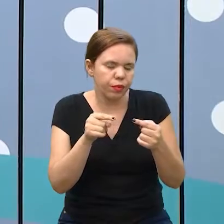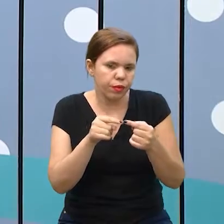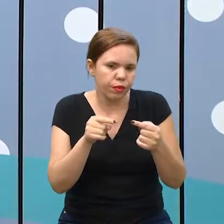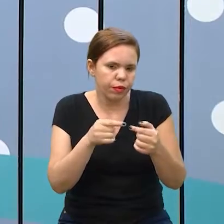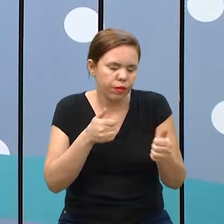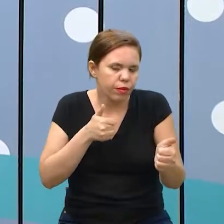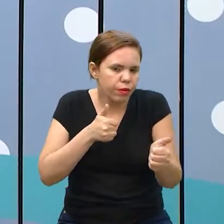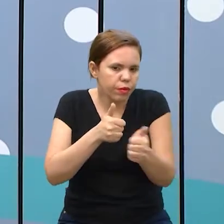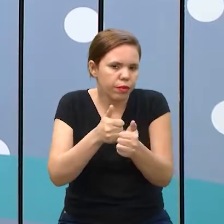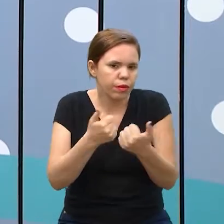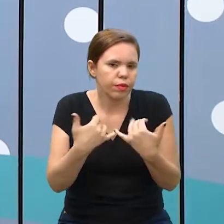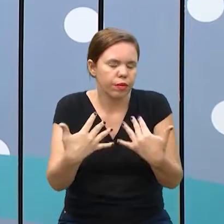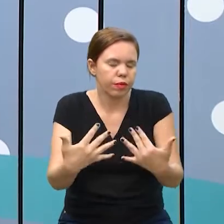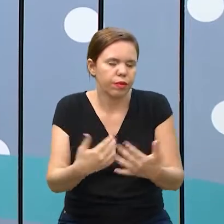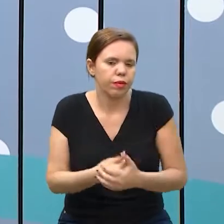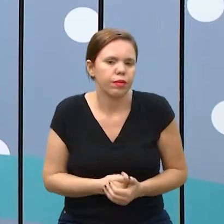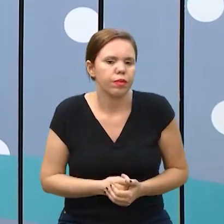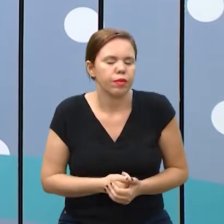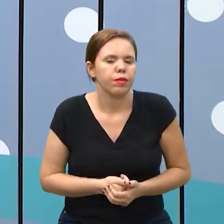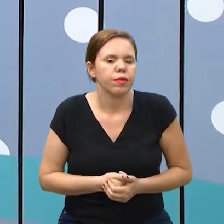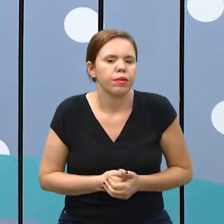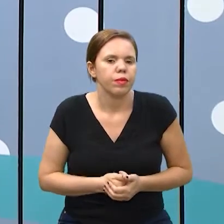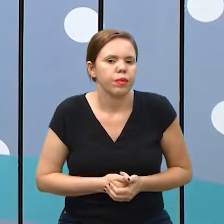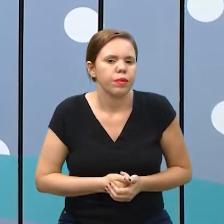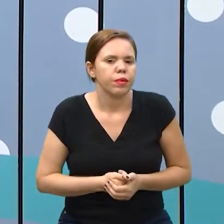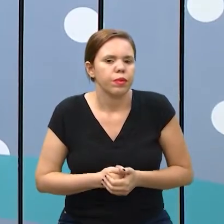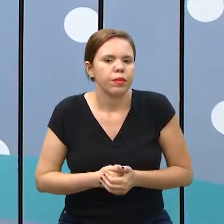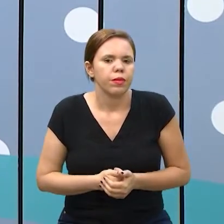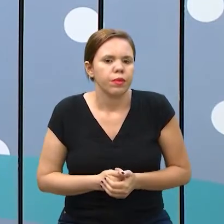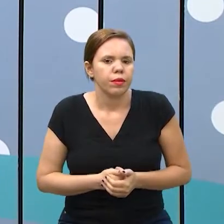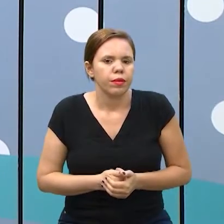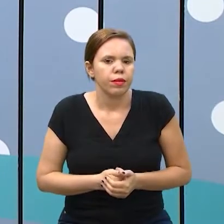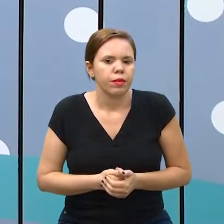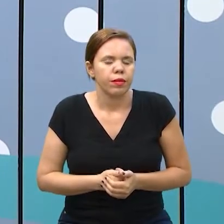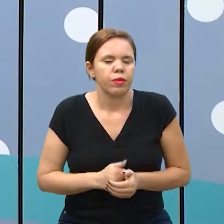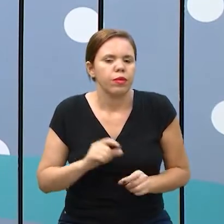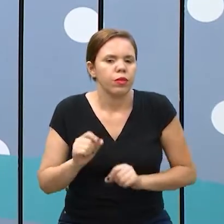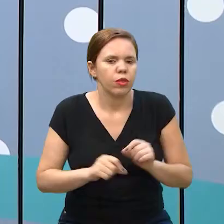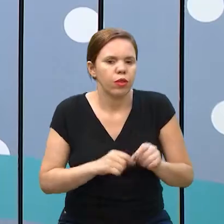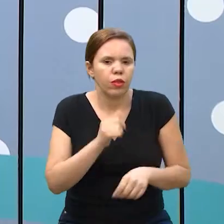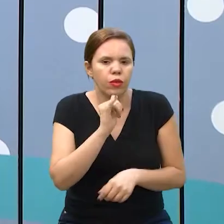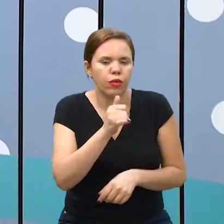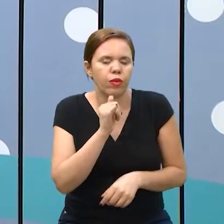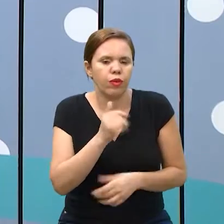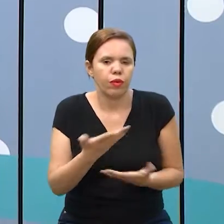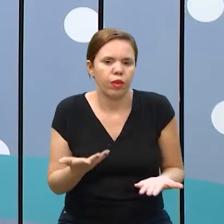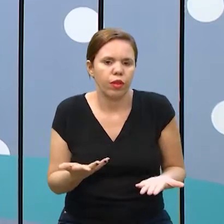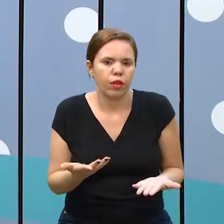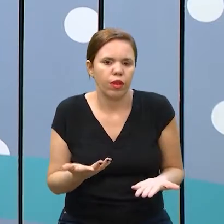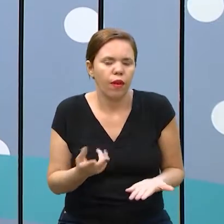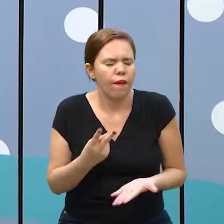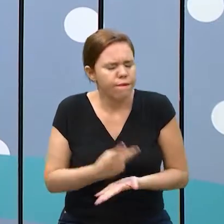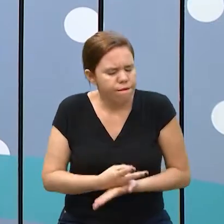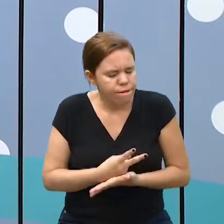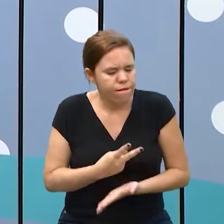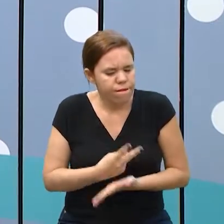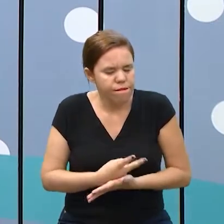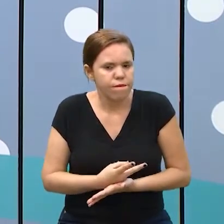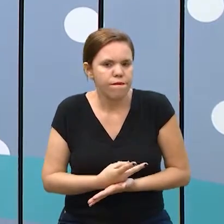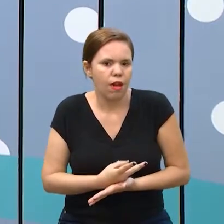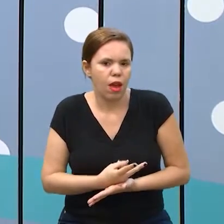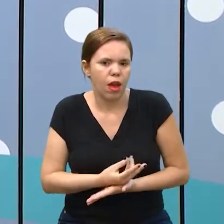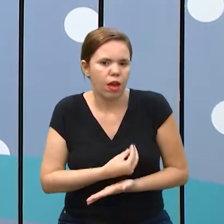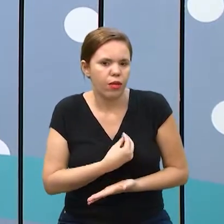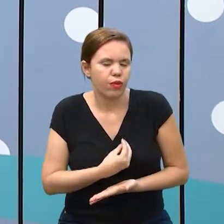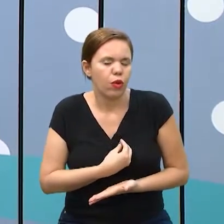identificação, essa aproximação com o meu público, e aí é o que a gente chama de ficcionalizar a vida. Eu